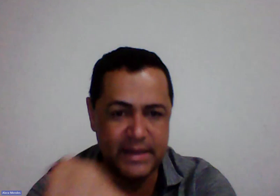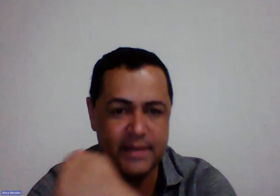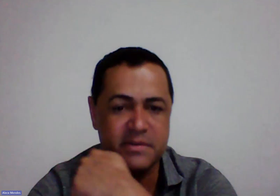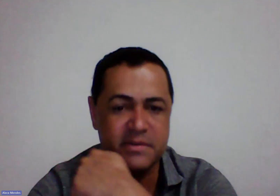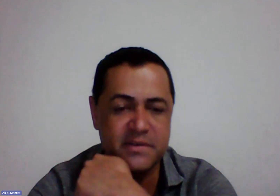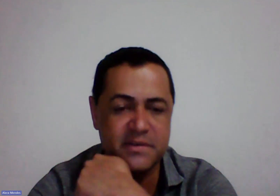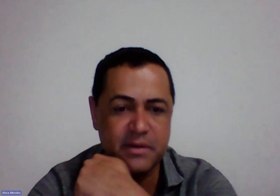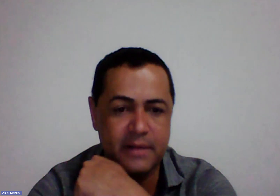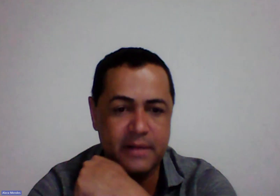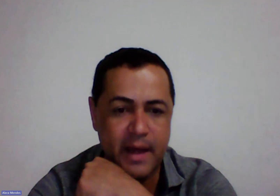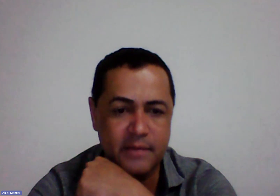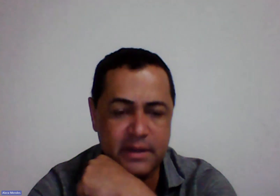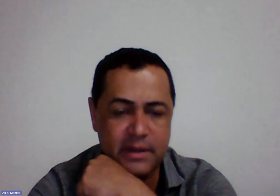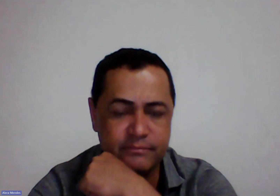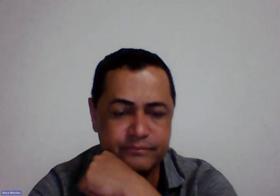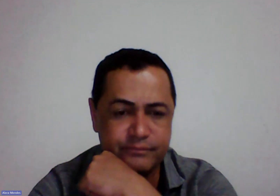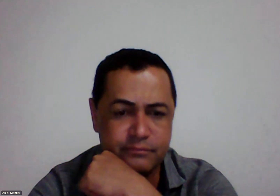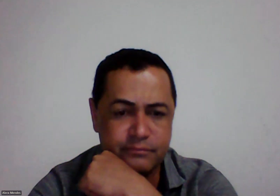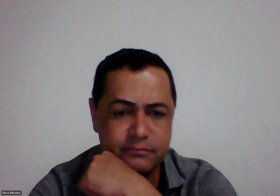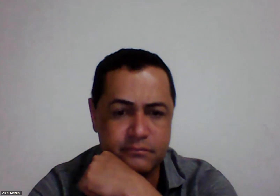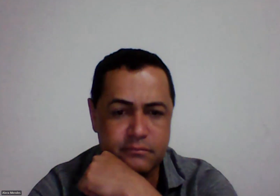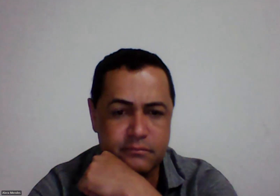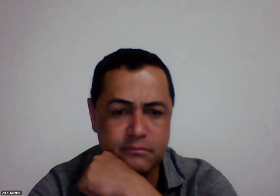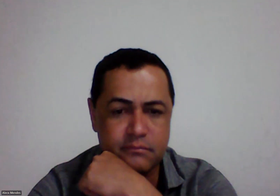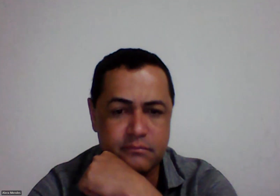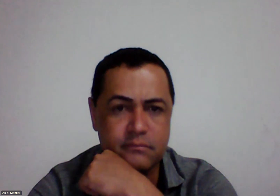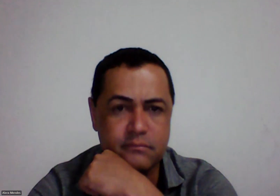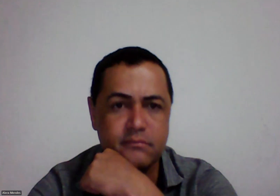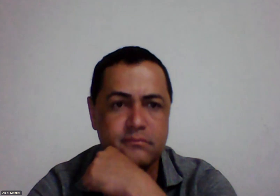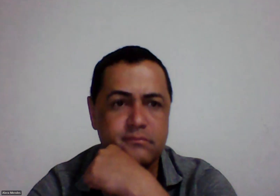Na época certa, vocês vão ser orientados, né?